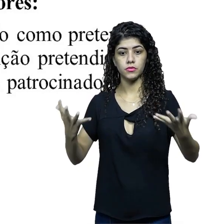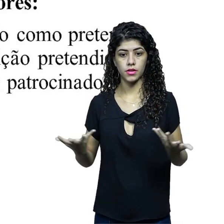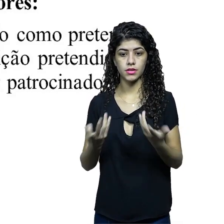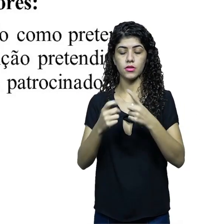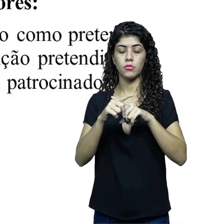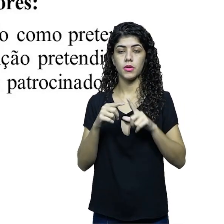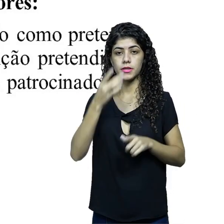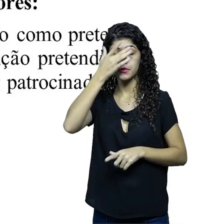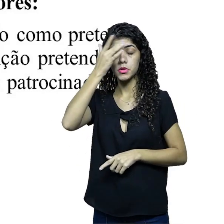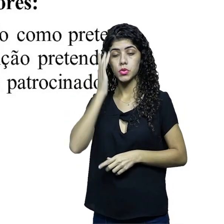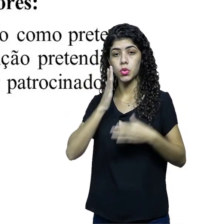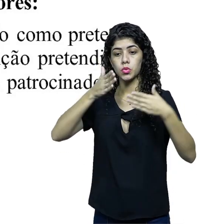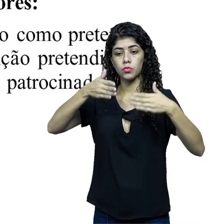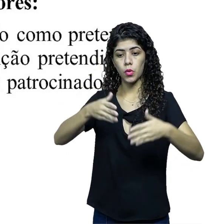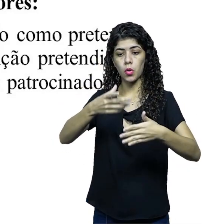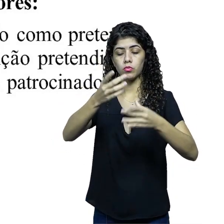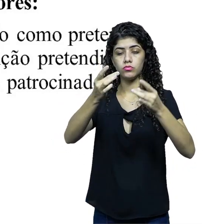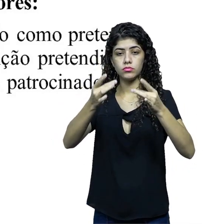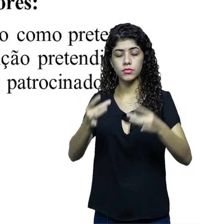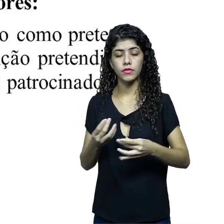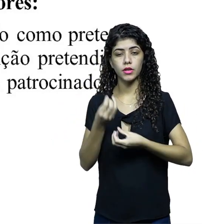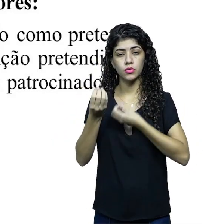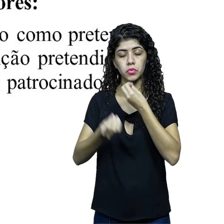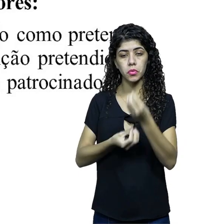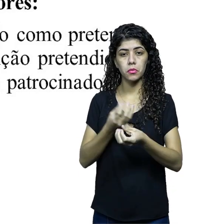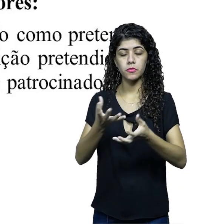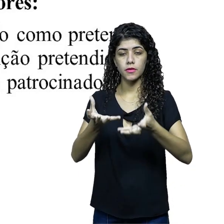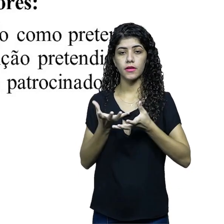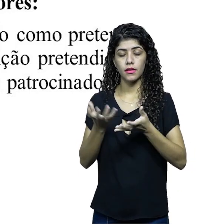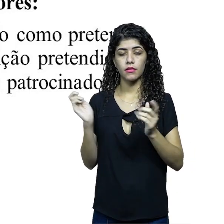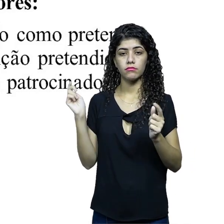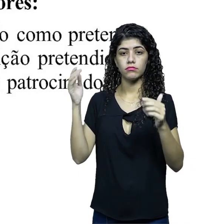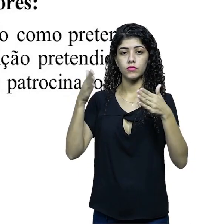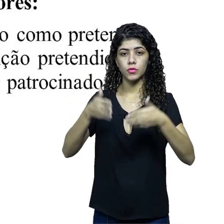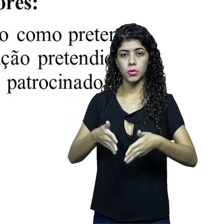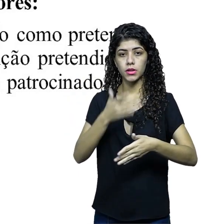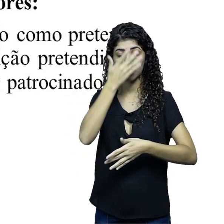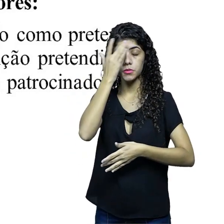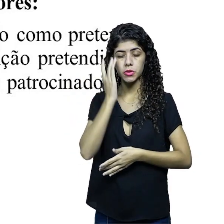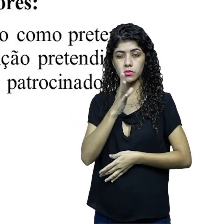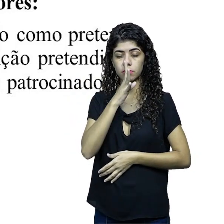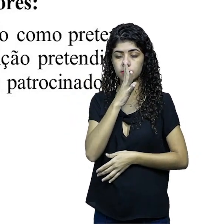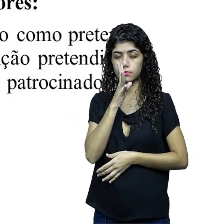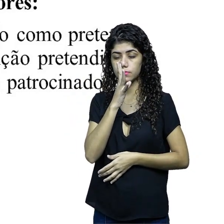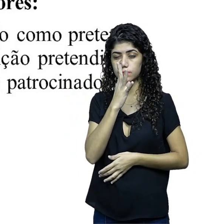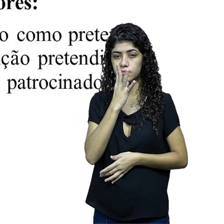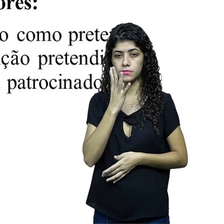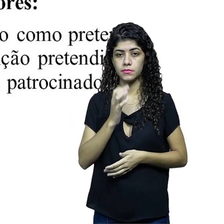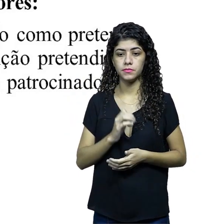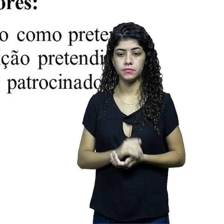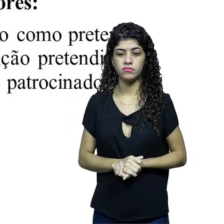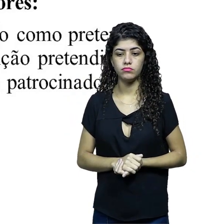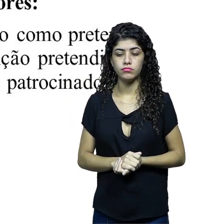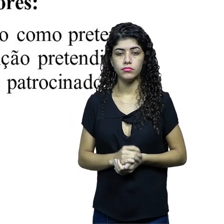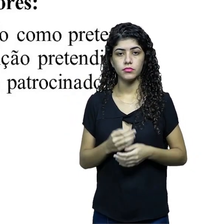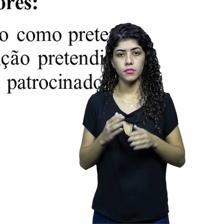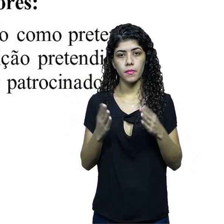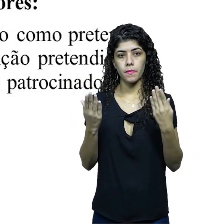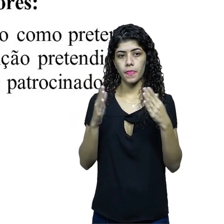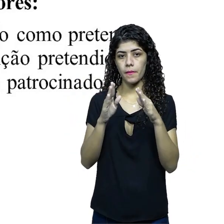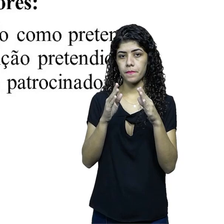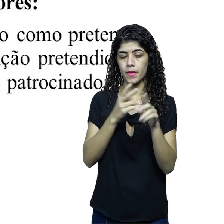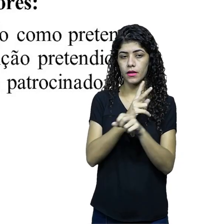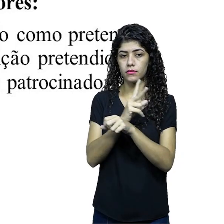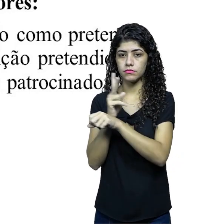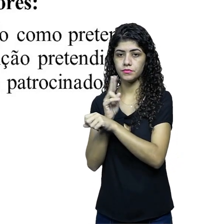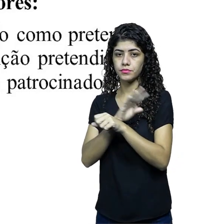a motivação, mais o público-alvo, descrevendo como pretende atingir esse público pretendido.